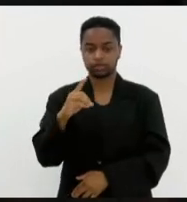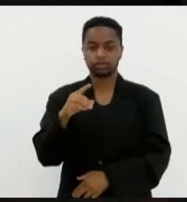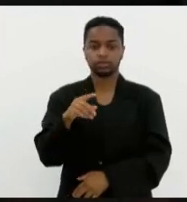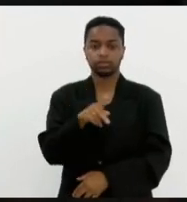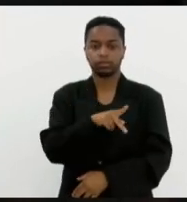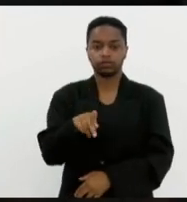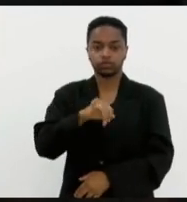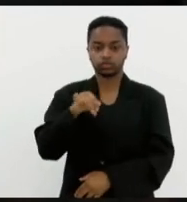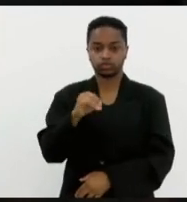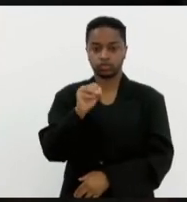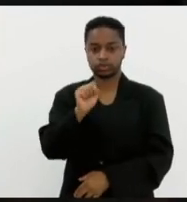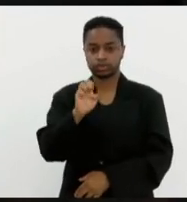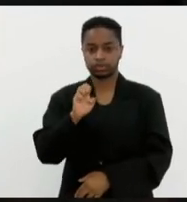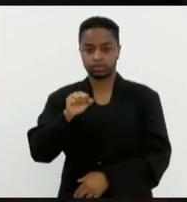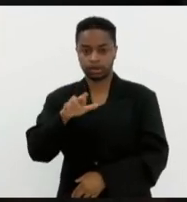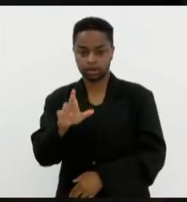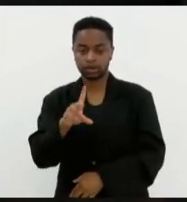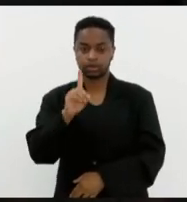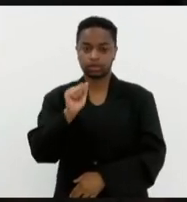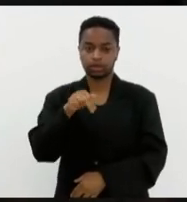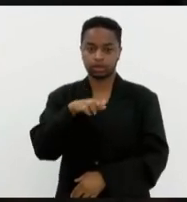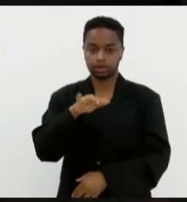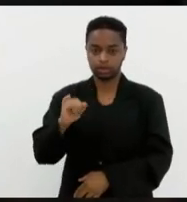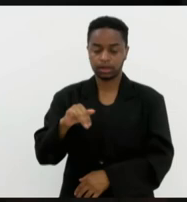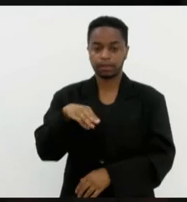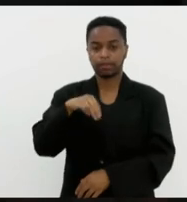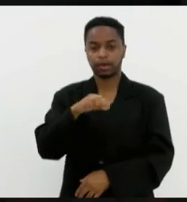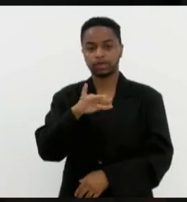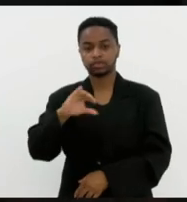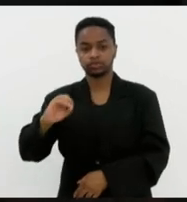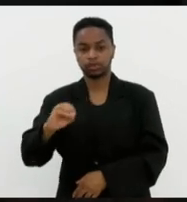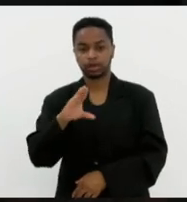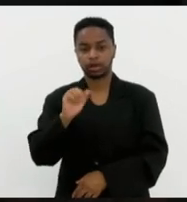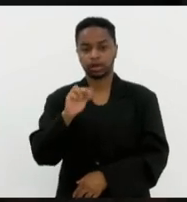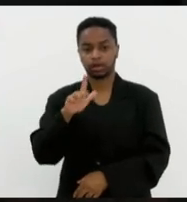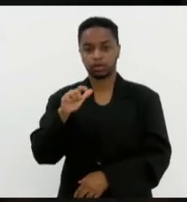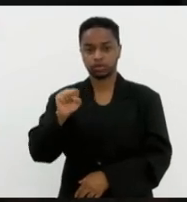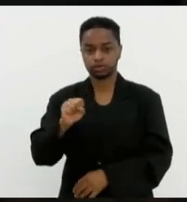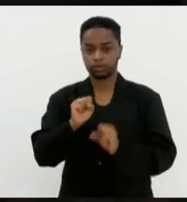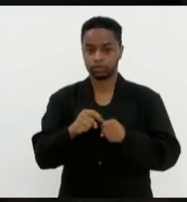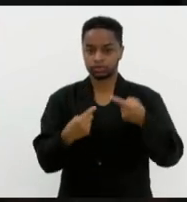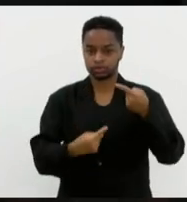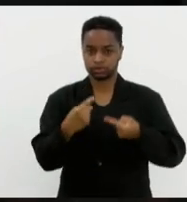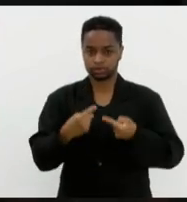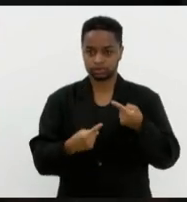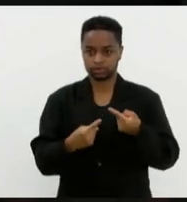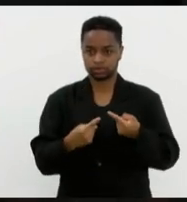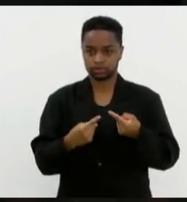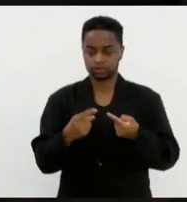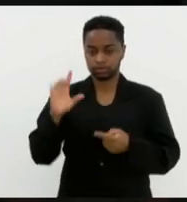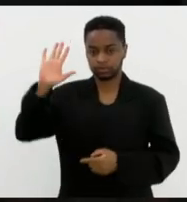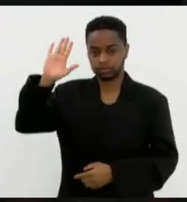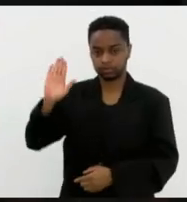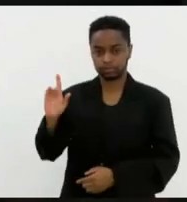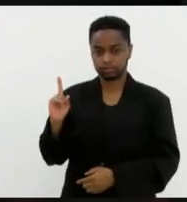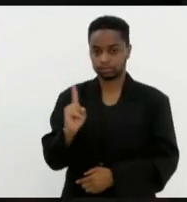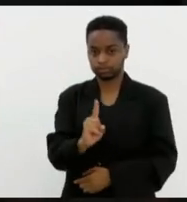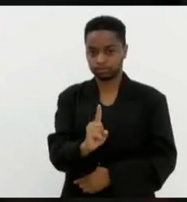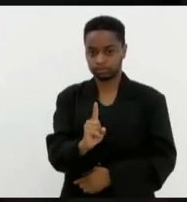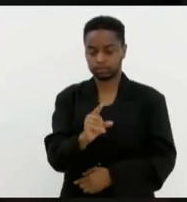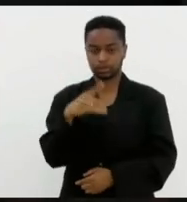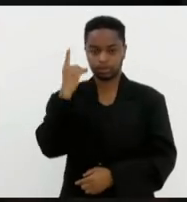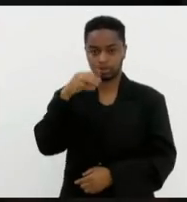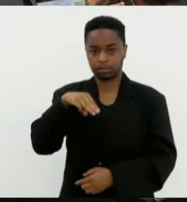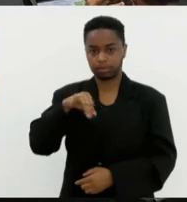professor Josemar, Dani Monteiro, Márcio Gualberto e Carlos Macedo. Em discussão. Senhor presidente, pela ordem. Deputado